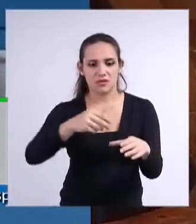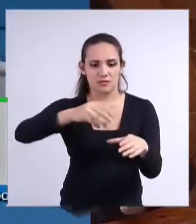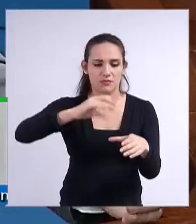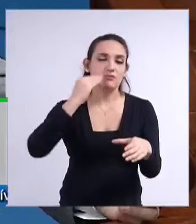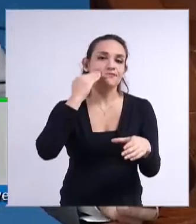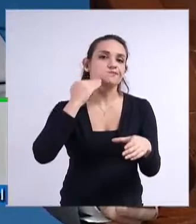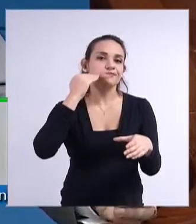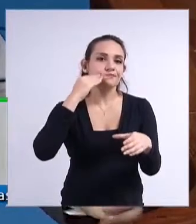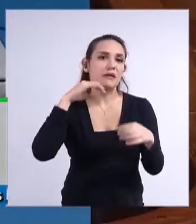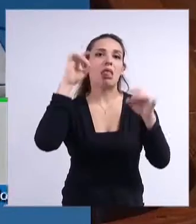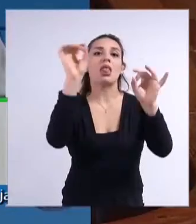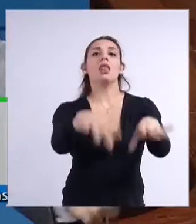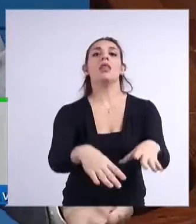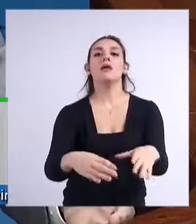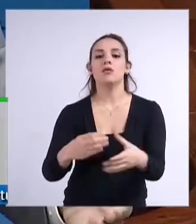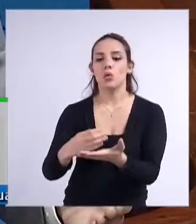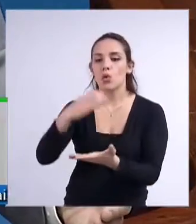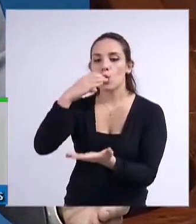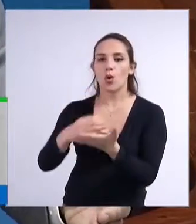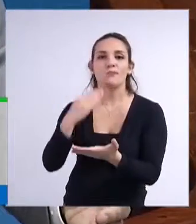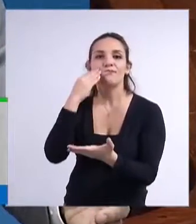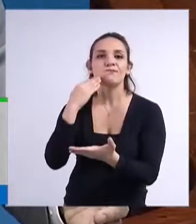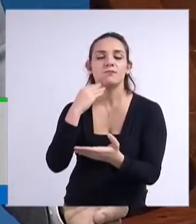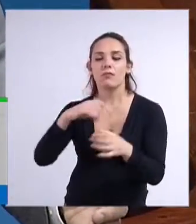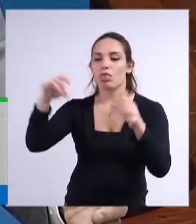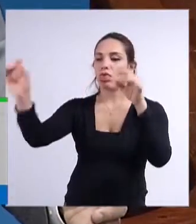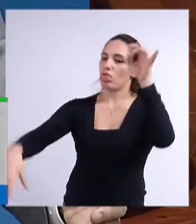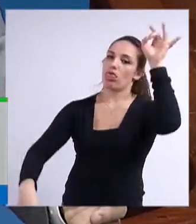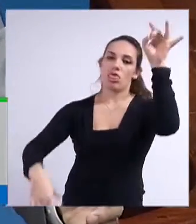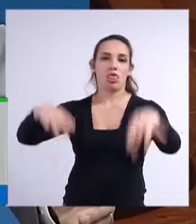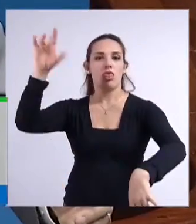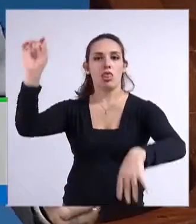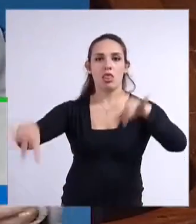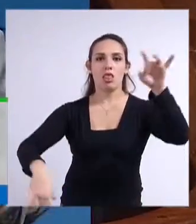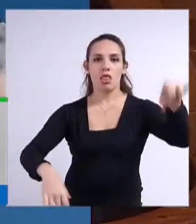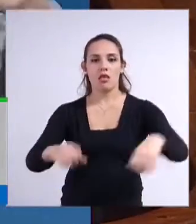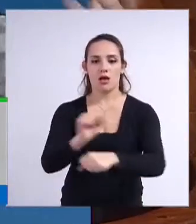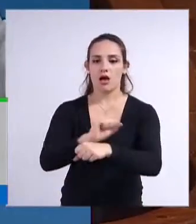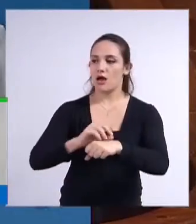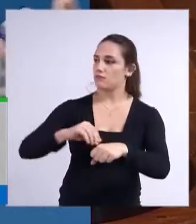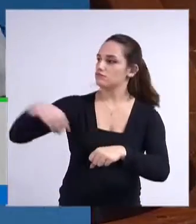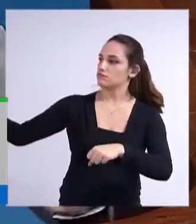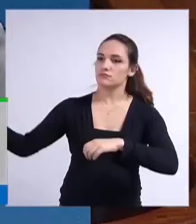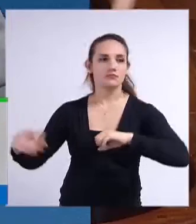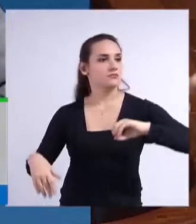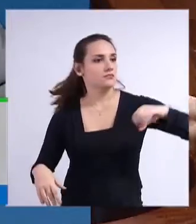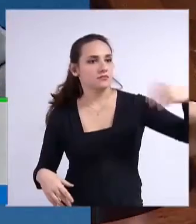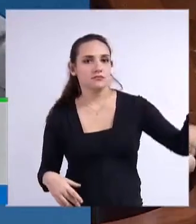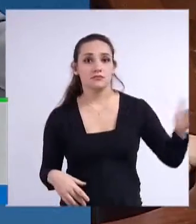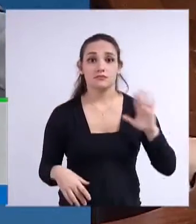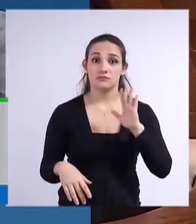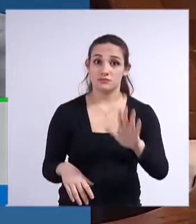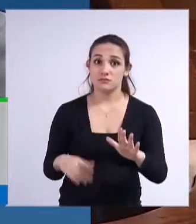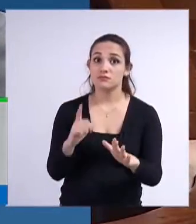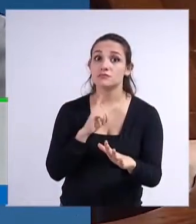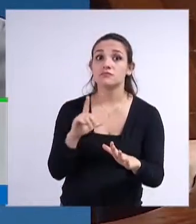copo descartável pela janela do carro. Foi feita toda uma